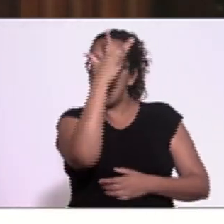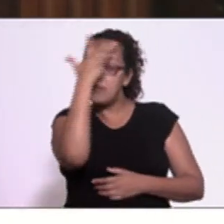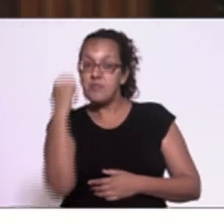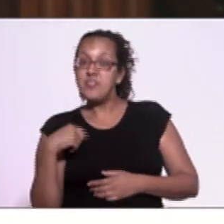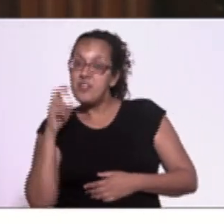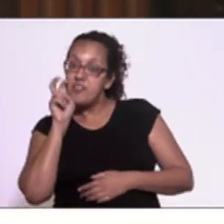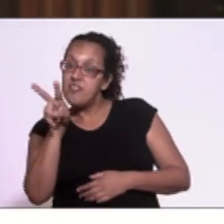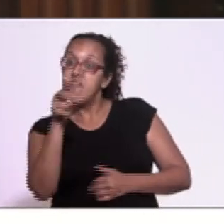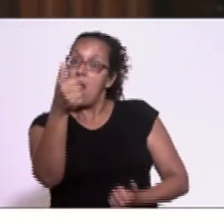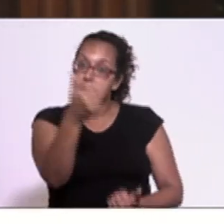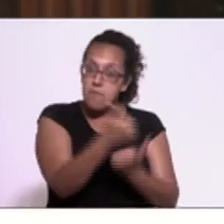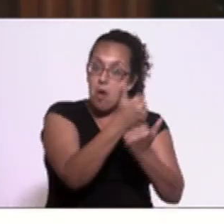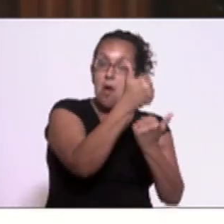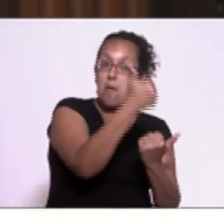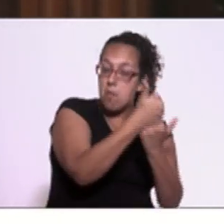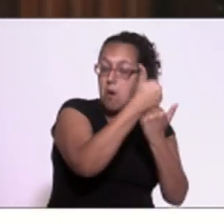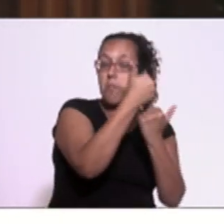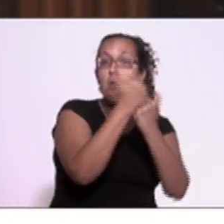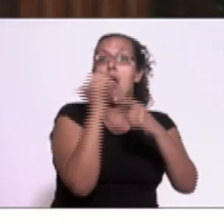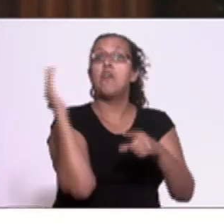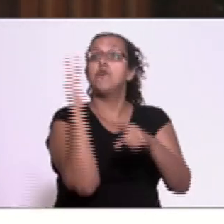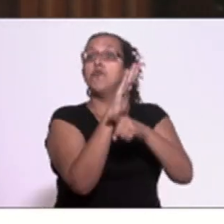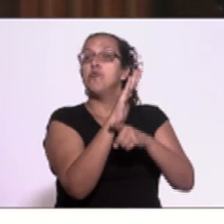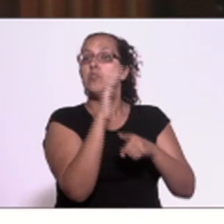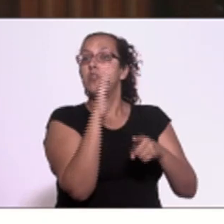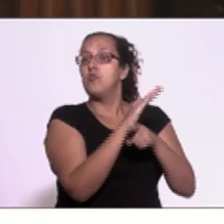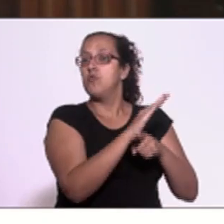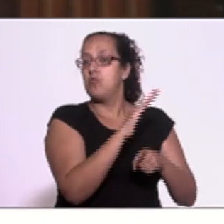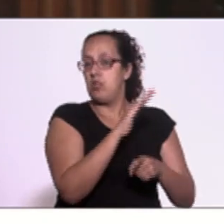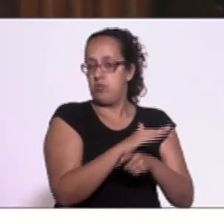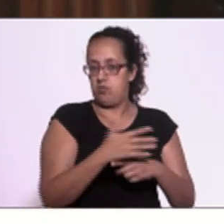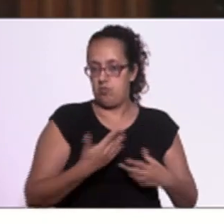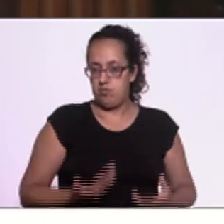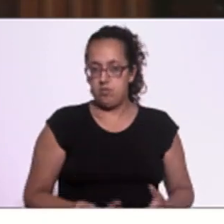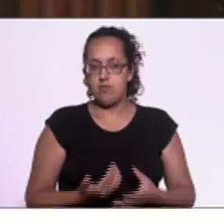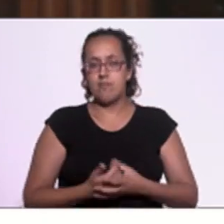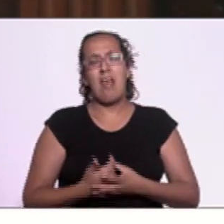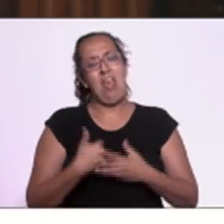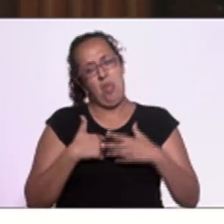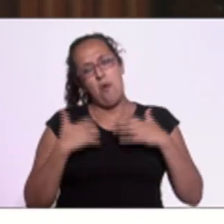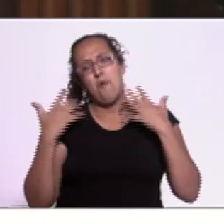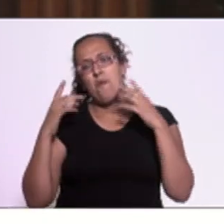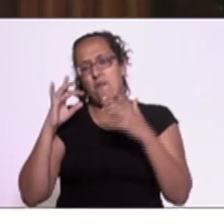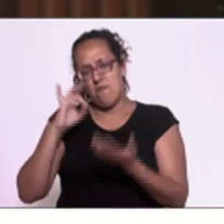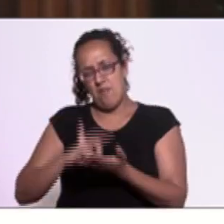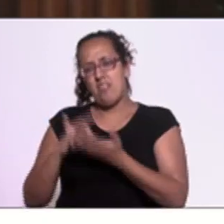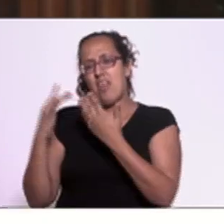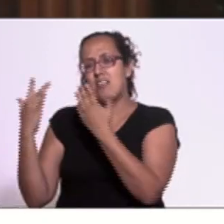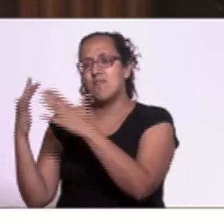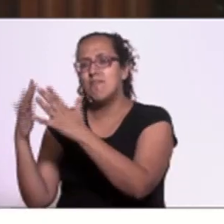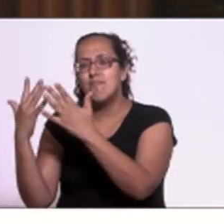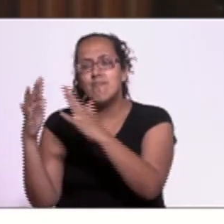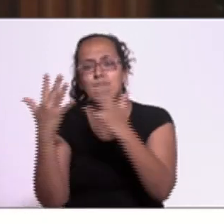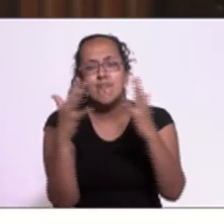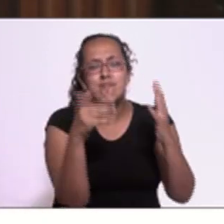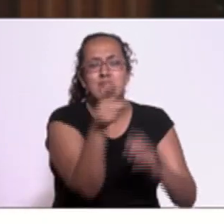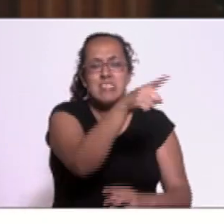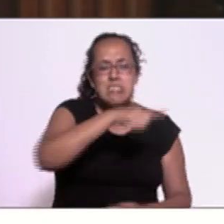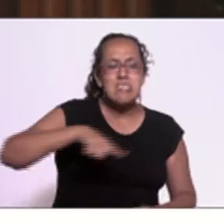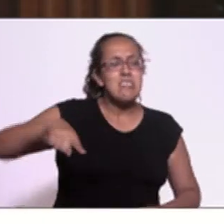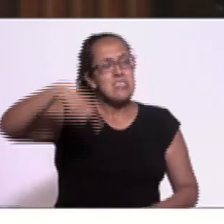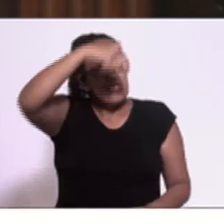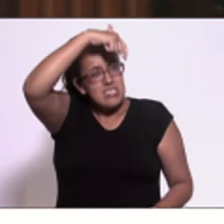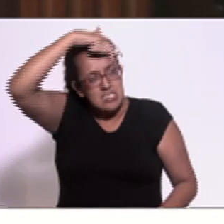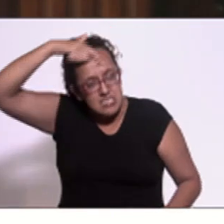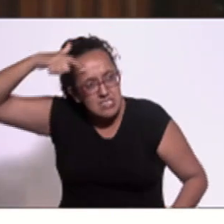participaram dessa produção. Então eu aproveito a oportunidade para parabenizar a incansável luta de toda a